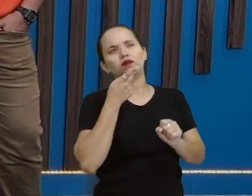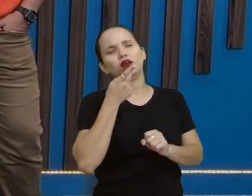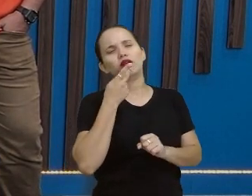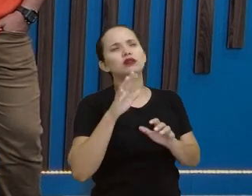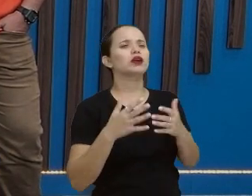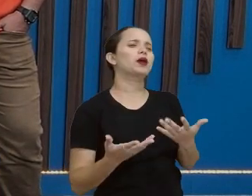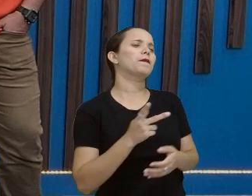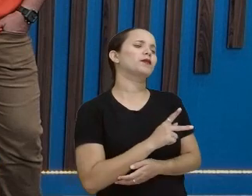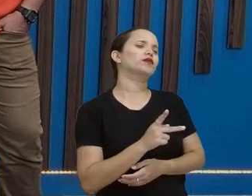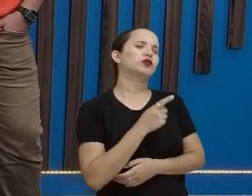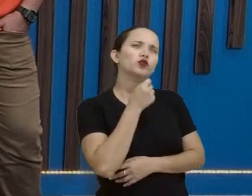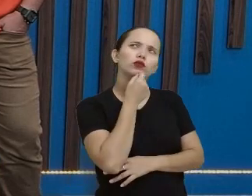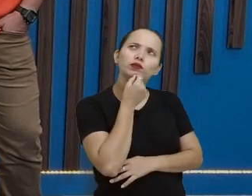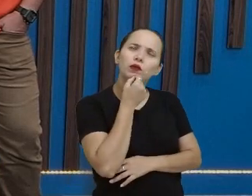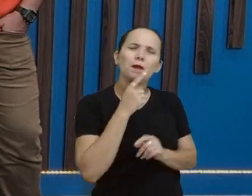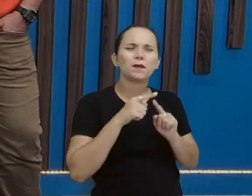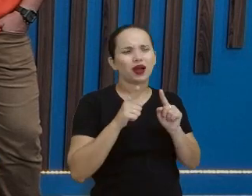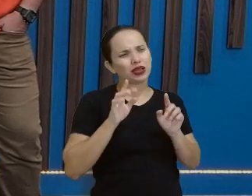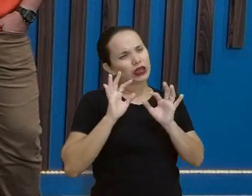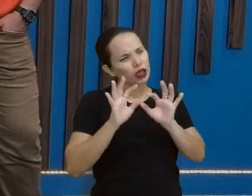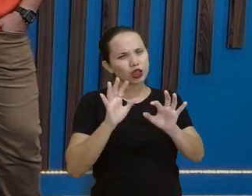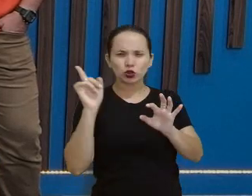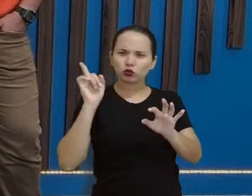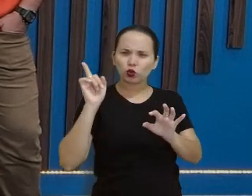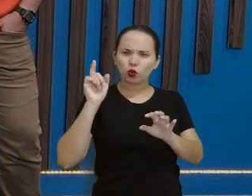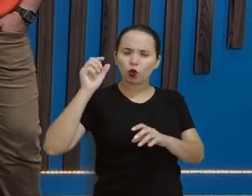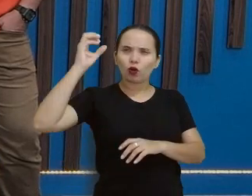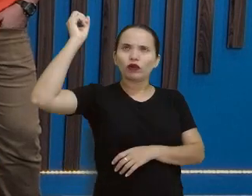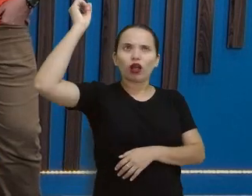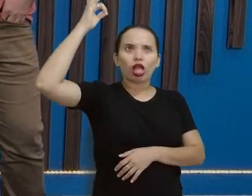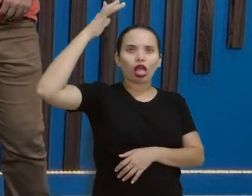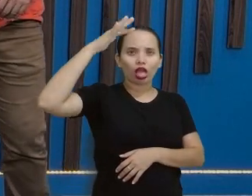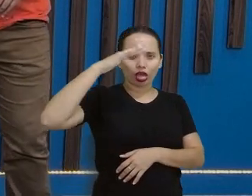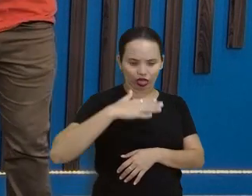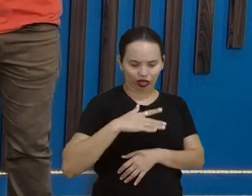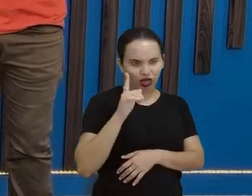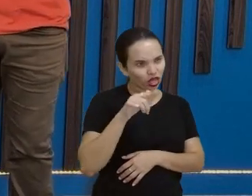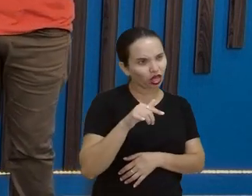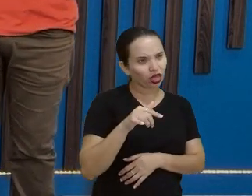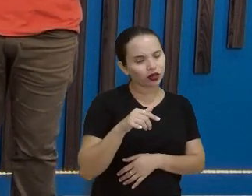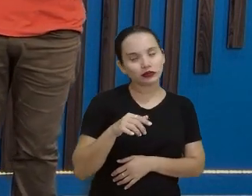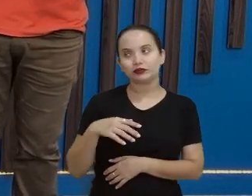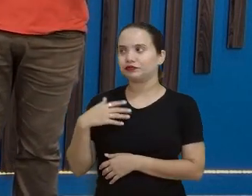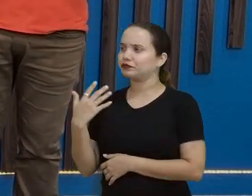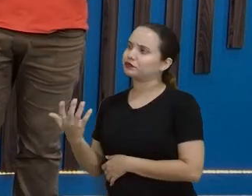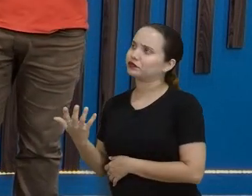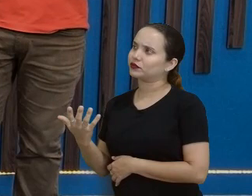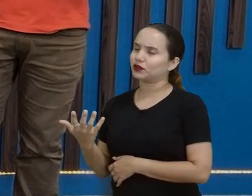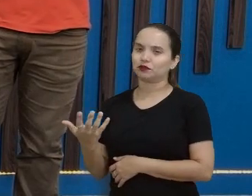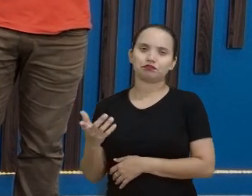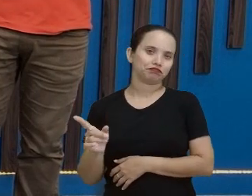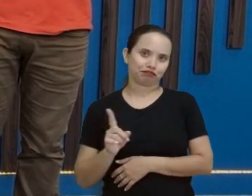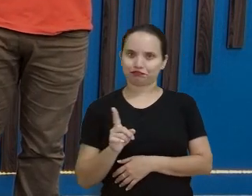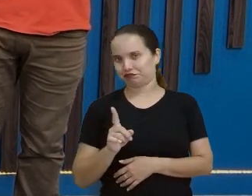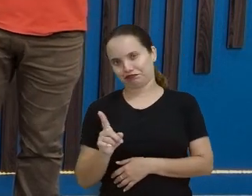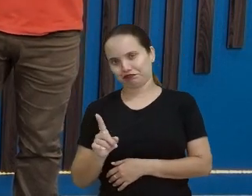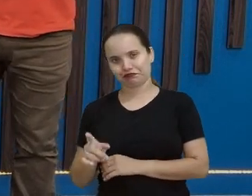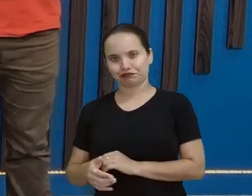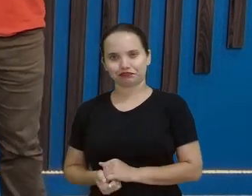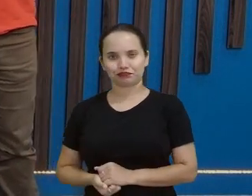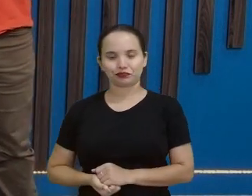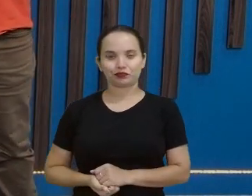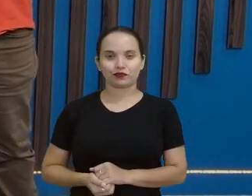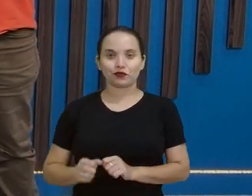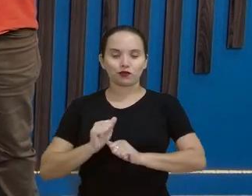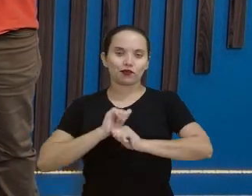é? Isso cai do céu? Isso é feito assim do nada? E aí, Armando? Então, não, né, minha gente? Então,